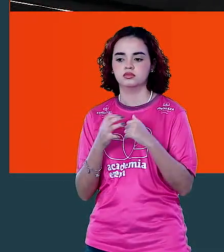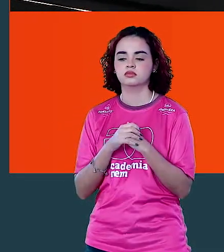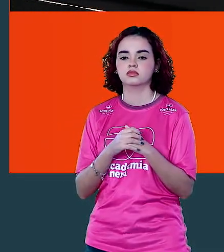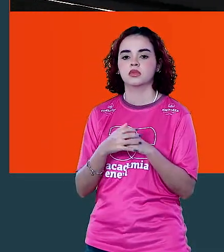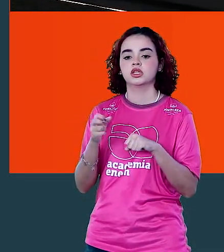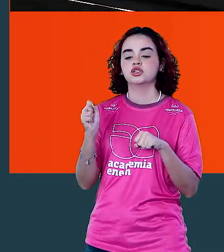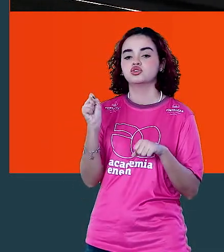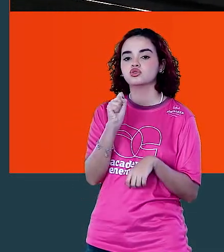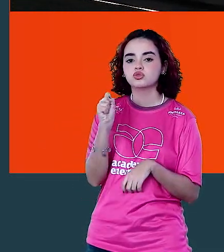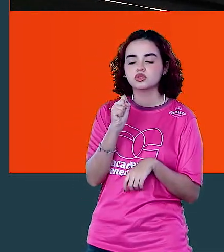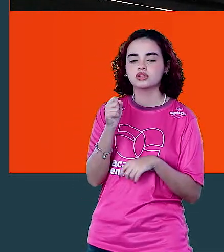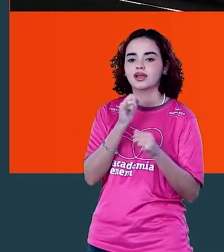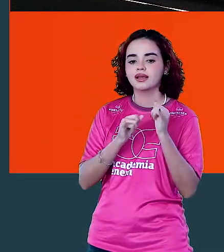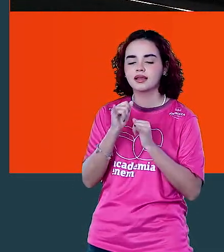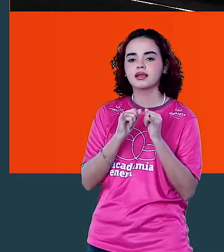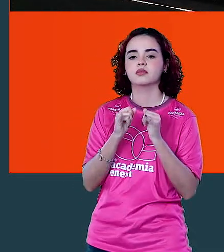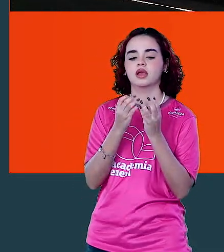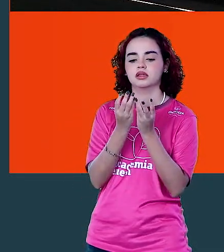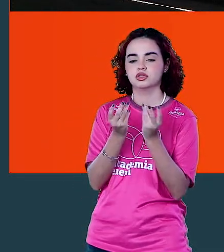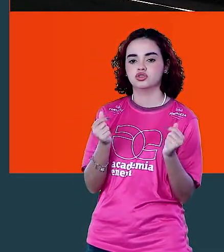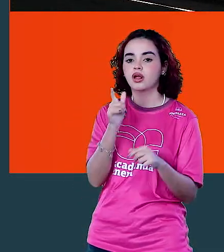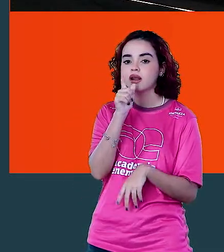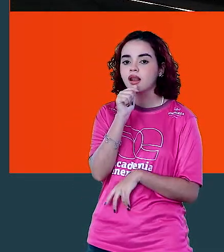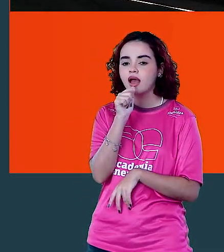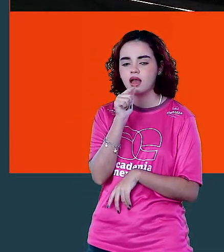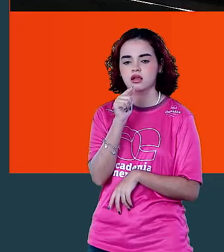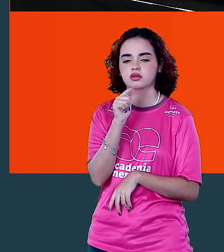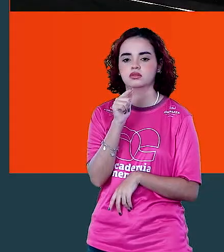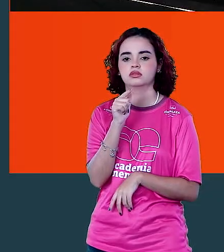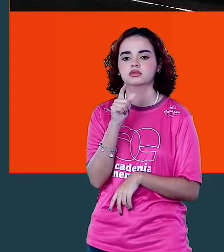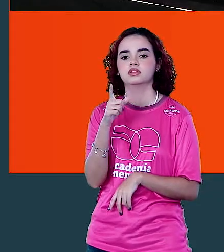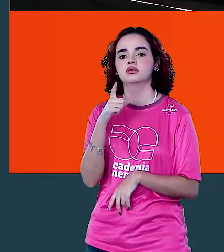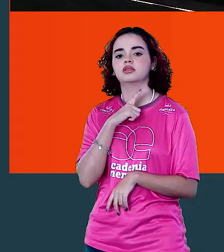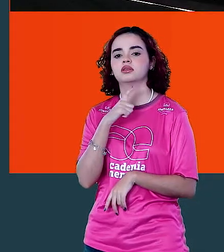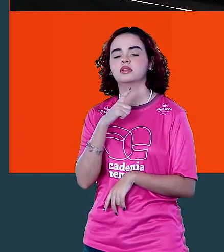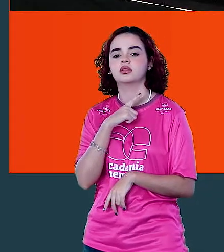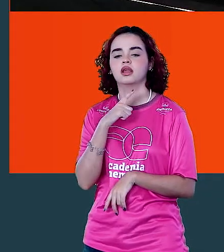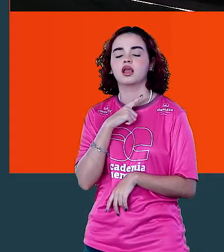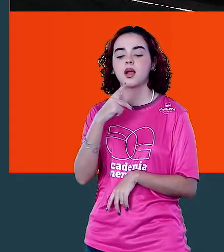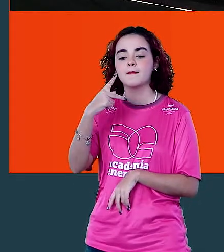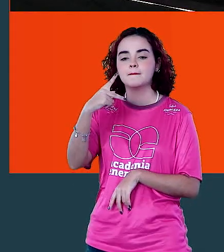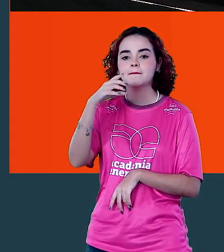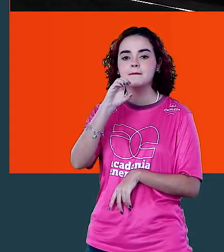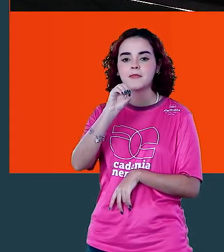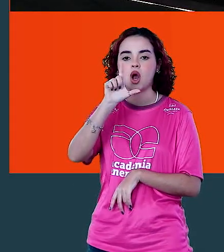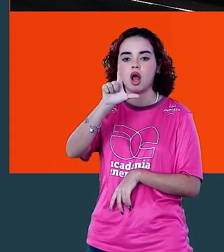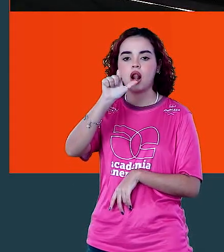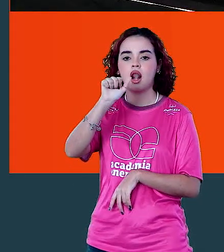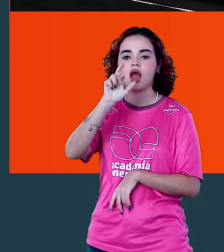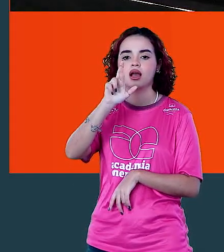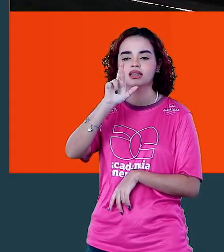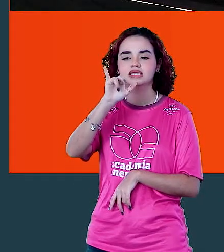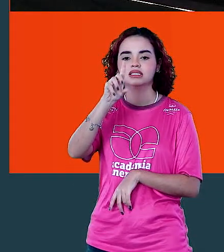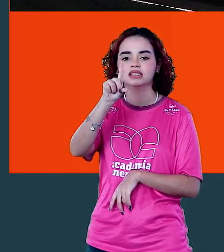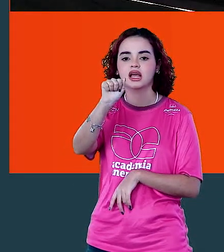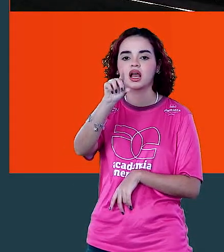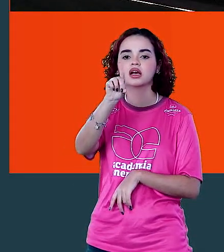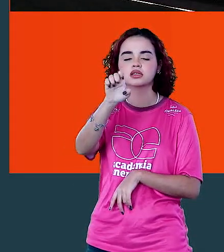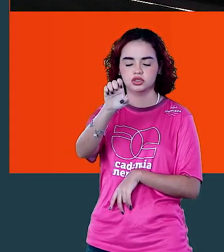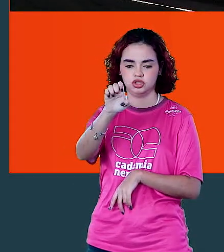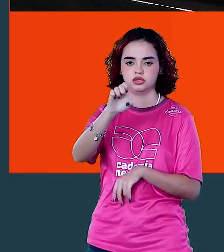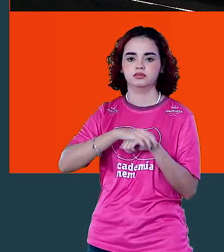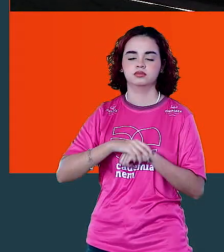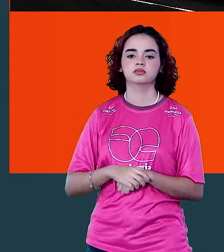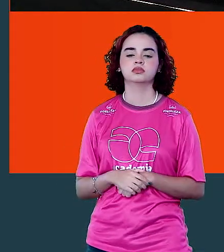Toda substância que se dissolve na água tem uma polaridade. Vou explicar para vocês o que é isso.